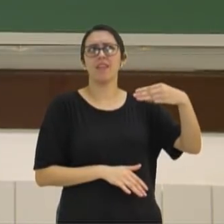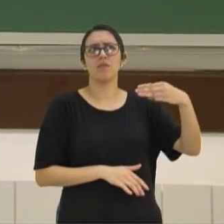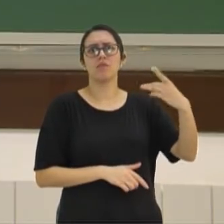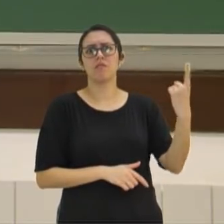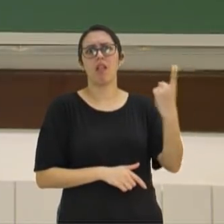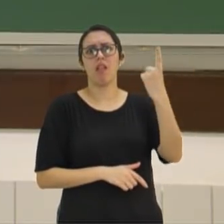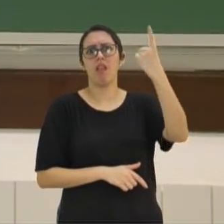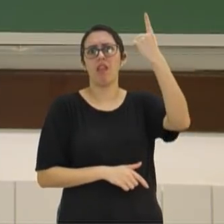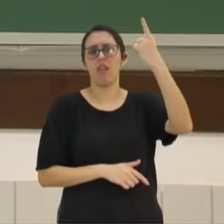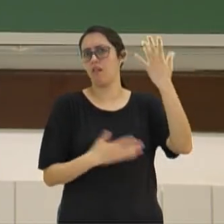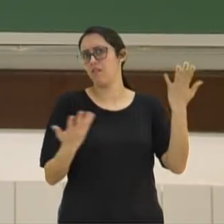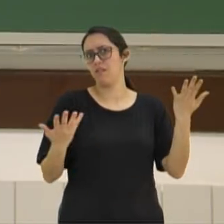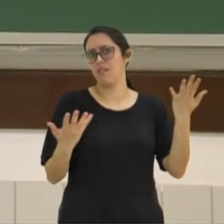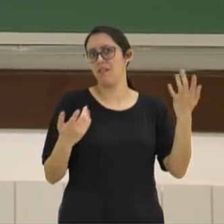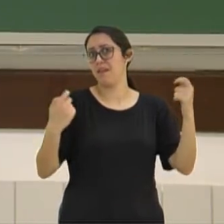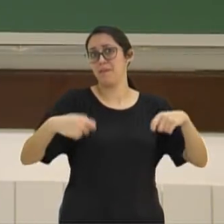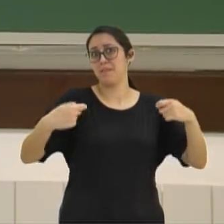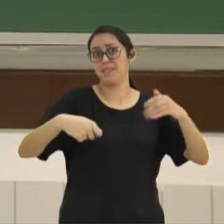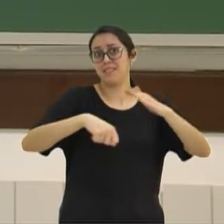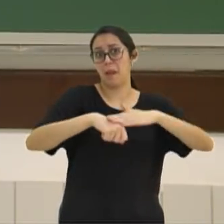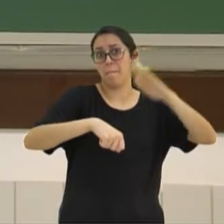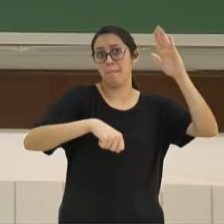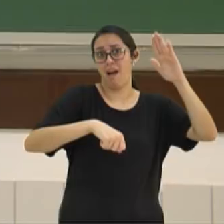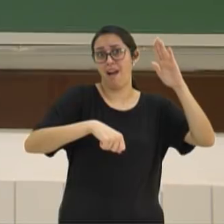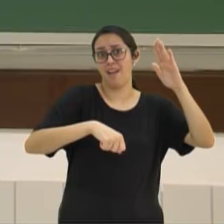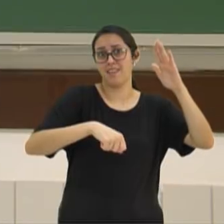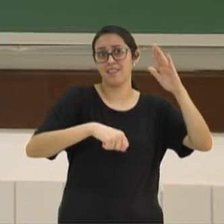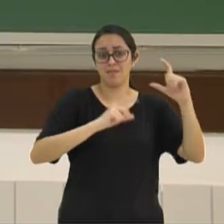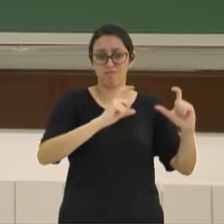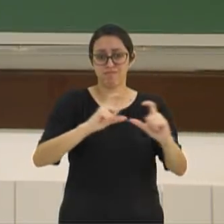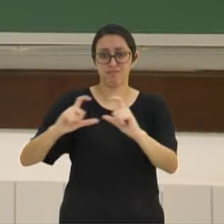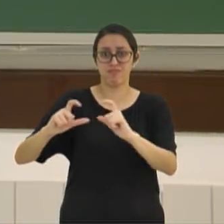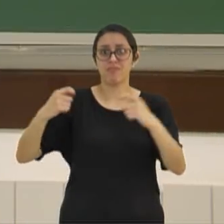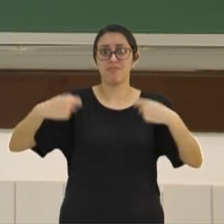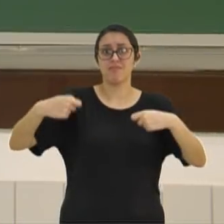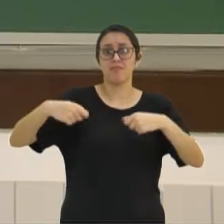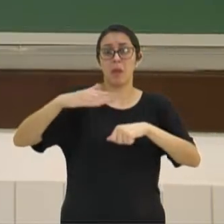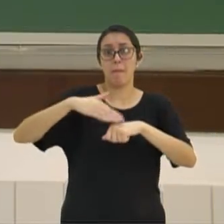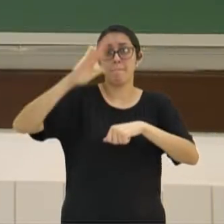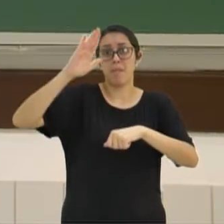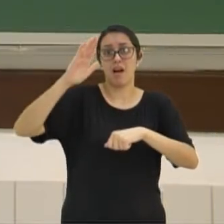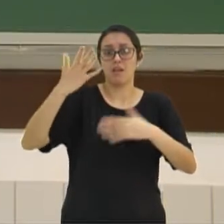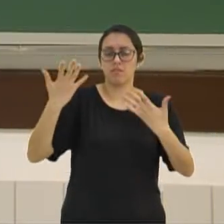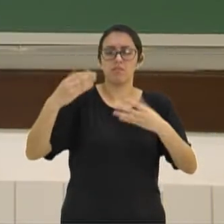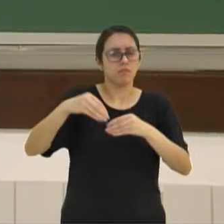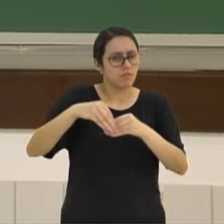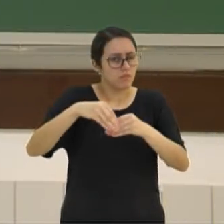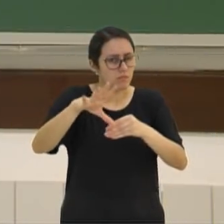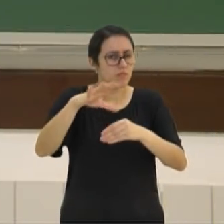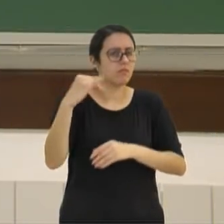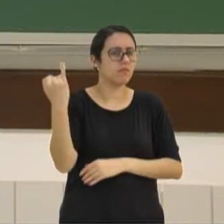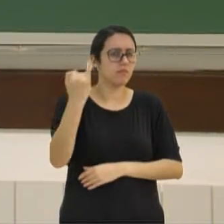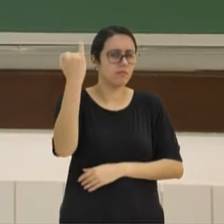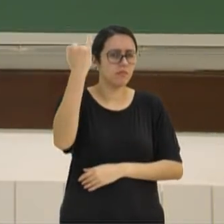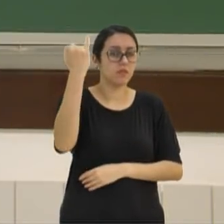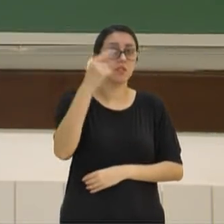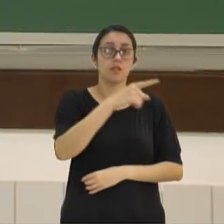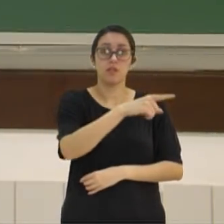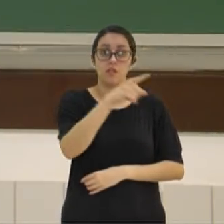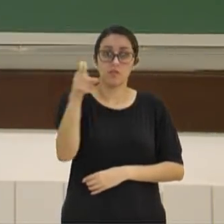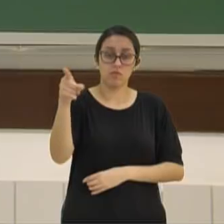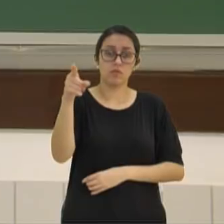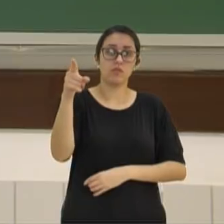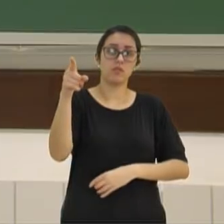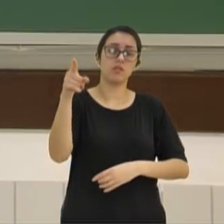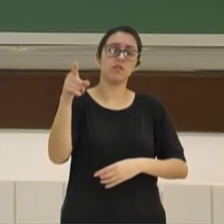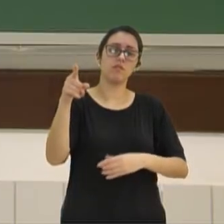Ele vai precisar de uma quantidade maior de tijolo, porque senão ele não vai construir o muro. Então, aí uma dica importante, quando você termina a situação problema,